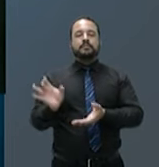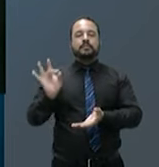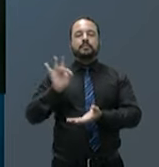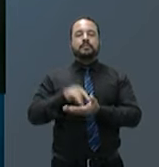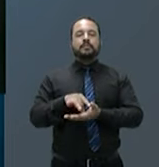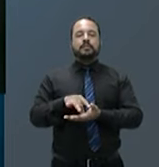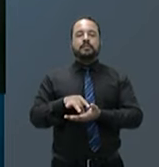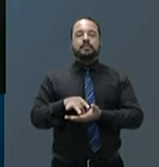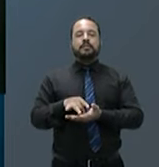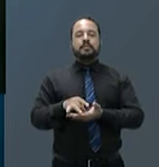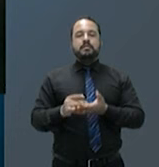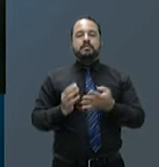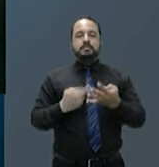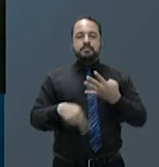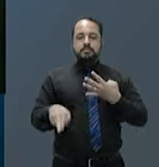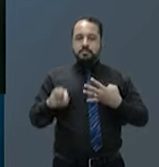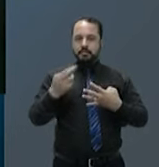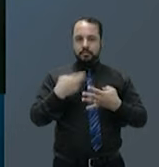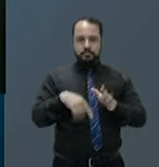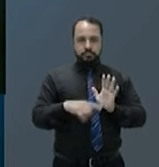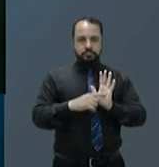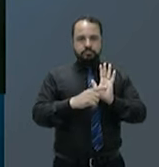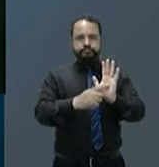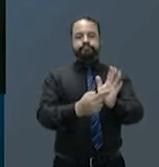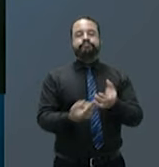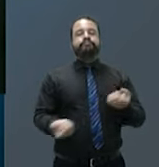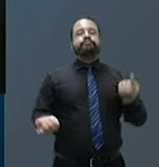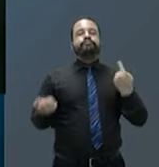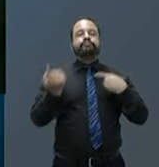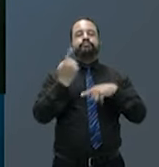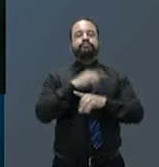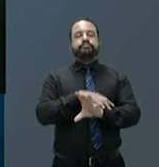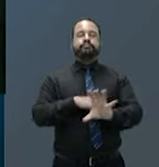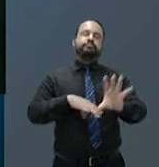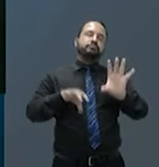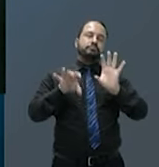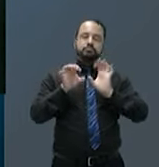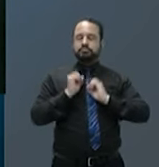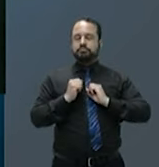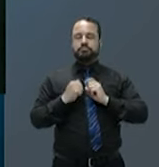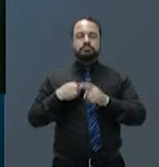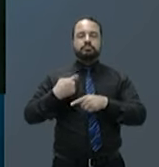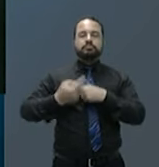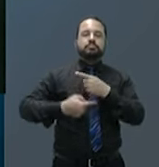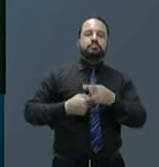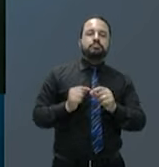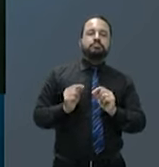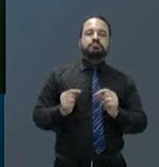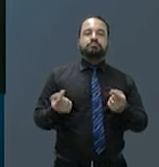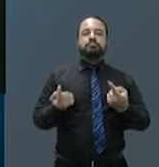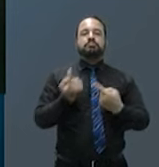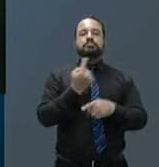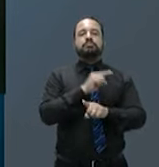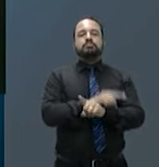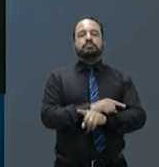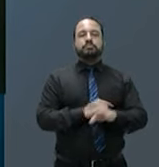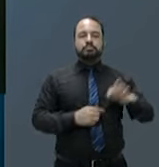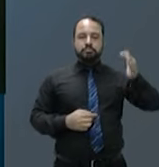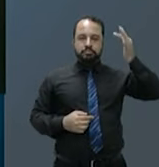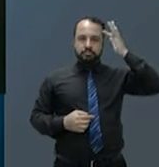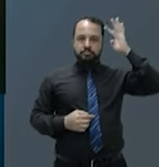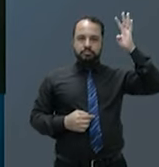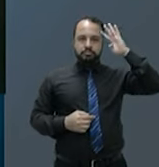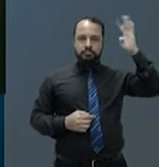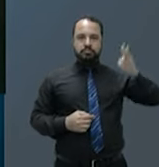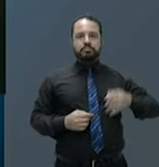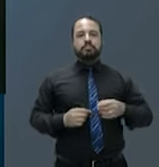o recurso manifestamente inadmissível ou improcedente. Esta é a proposição da tese, senhora presidente. Quanto à solução